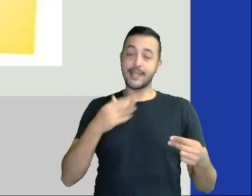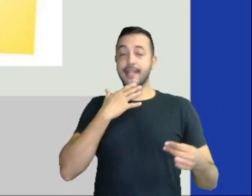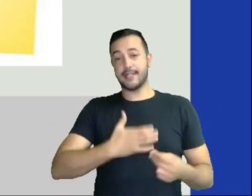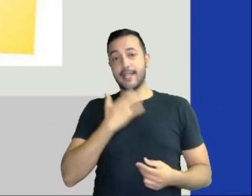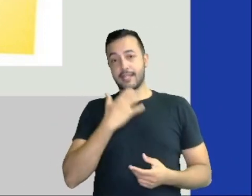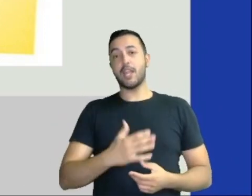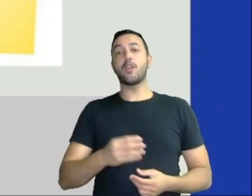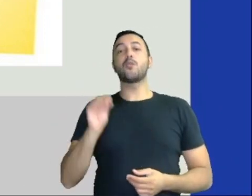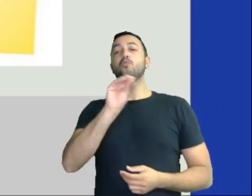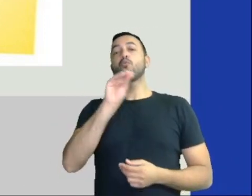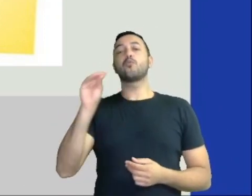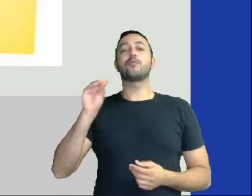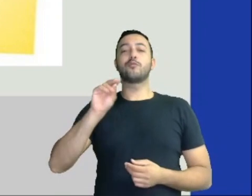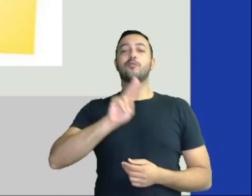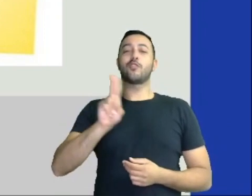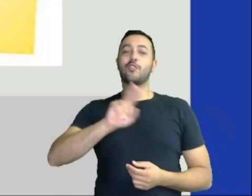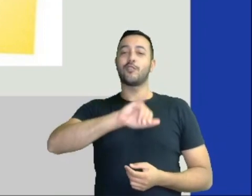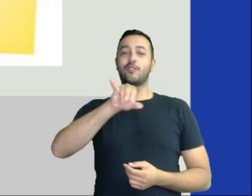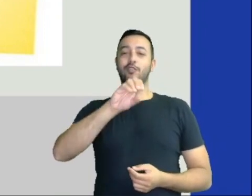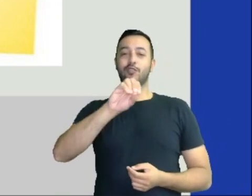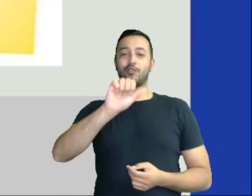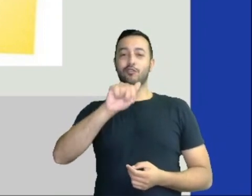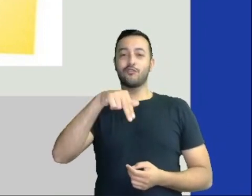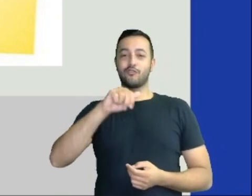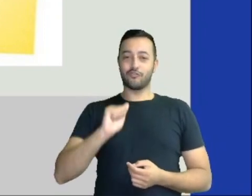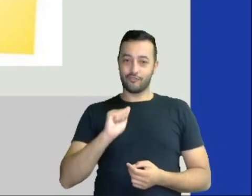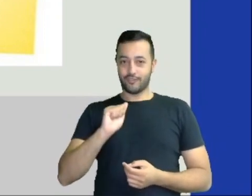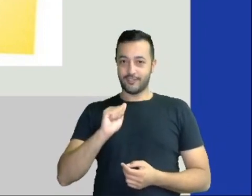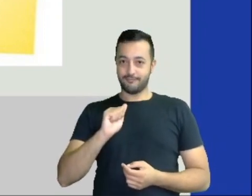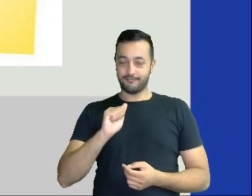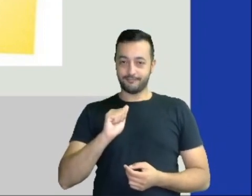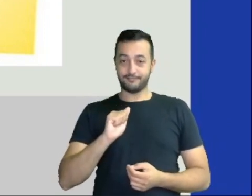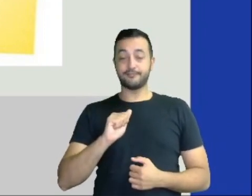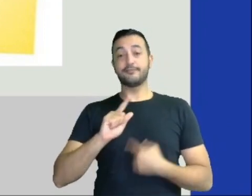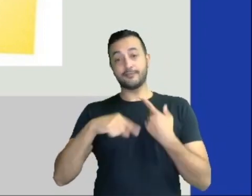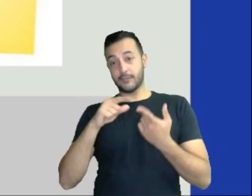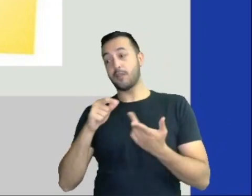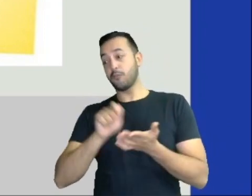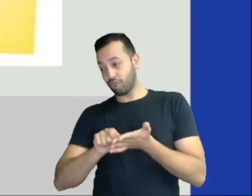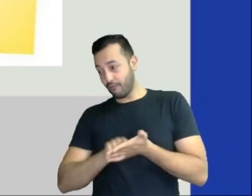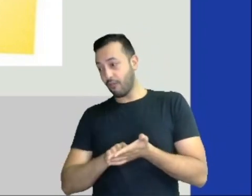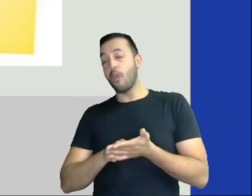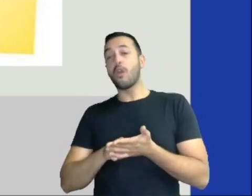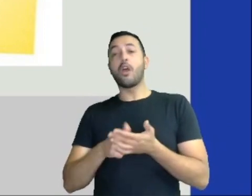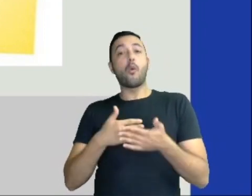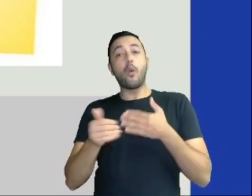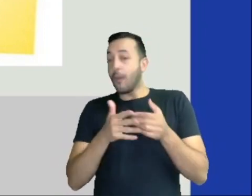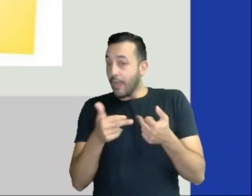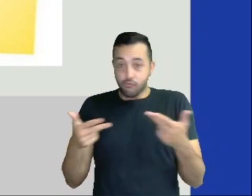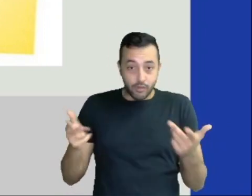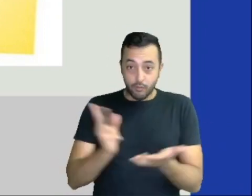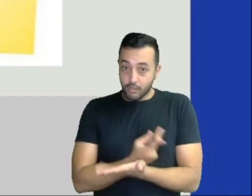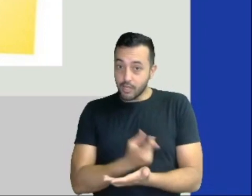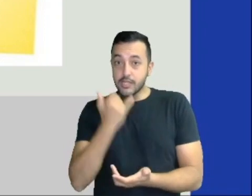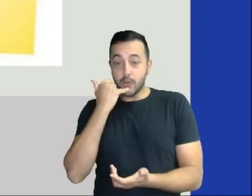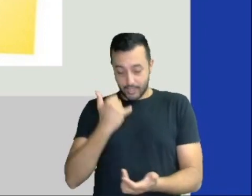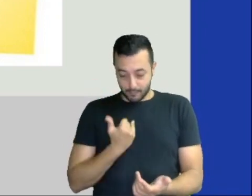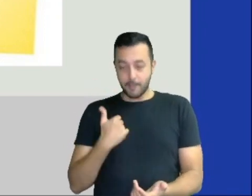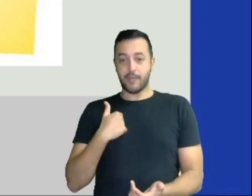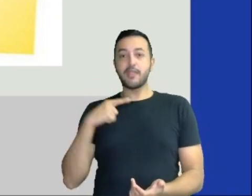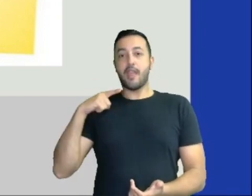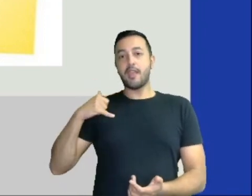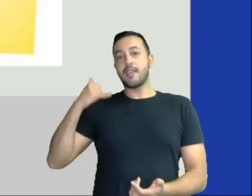beijos Joana aí depois ela escreveu embaixo qualquer coisa me liga estou com celular